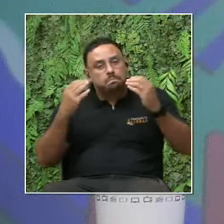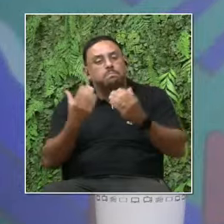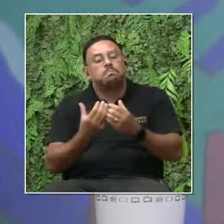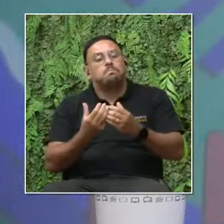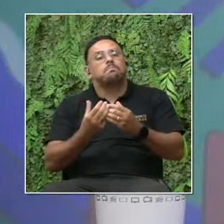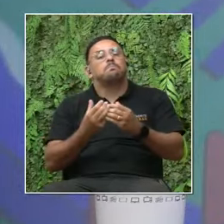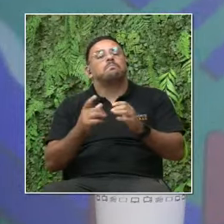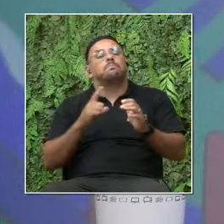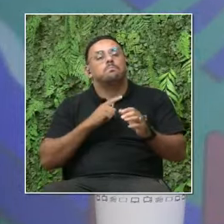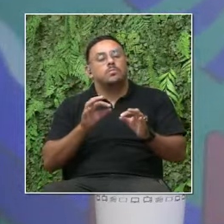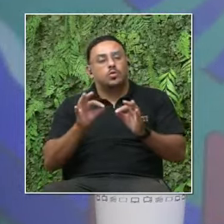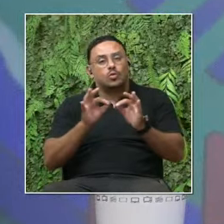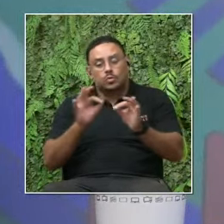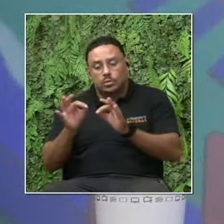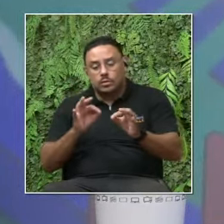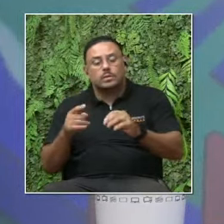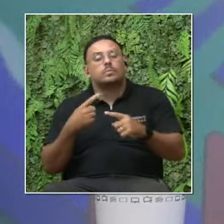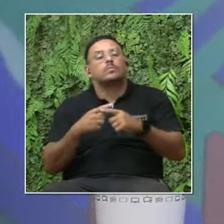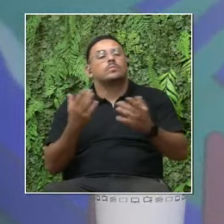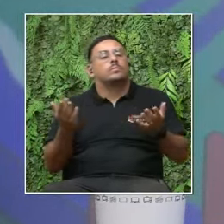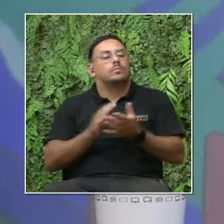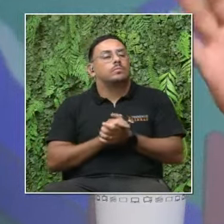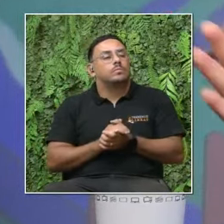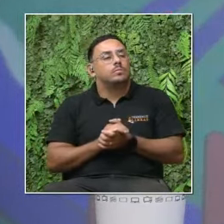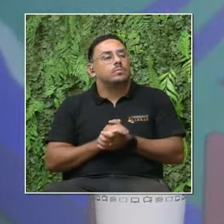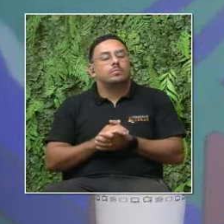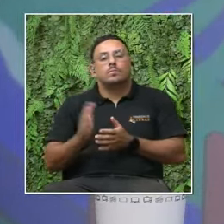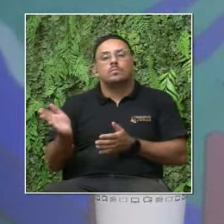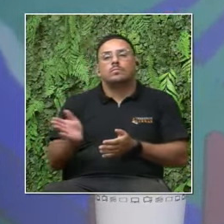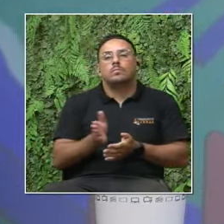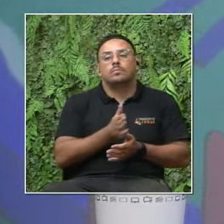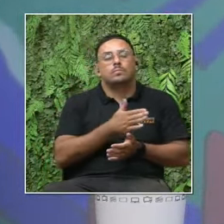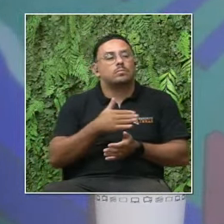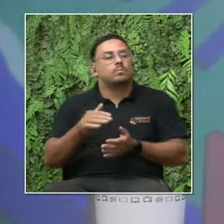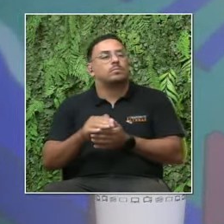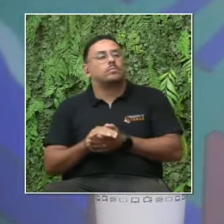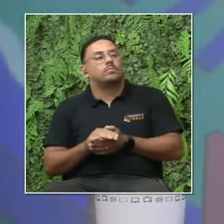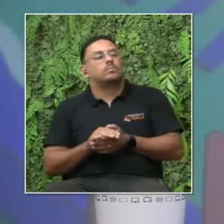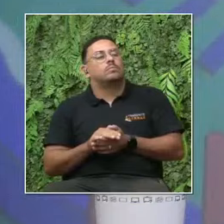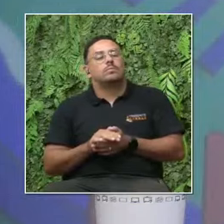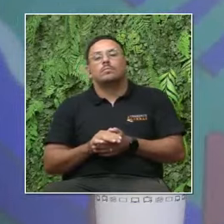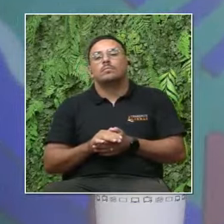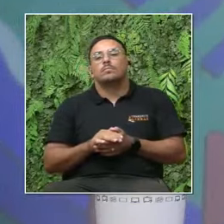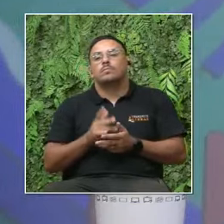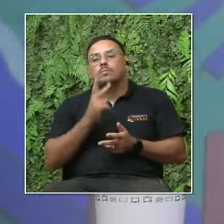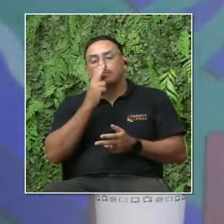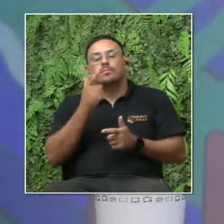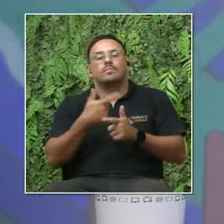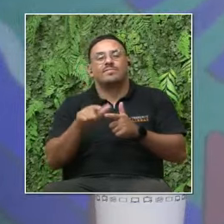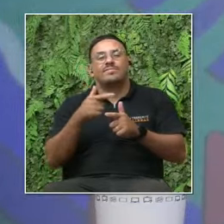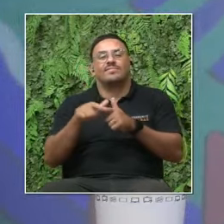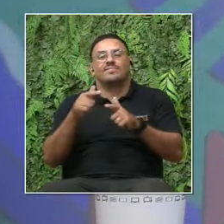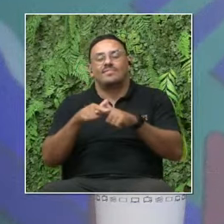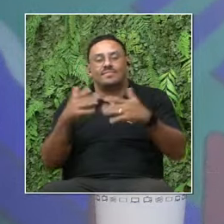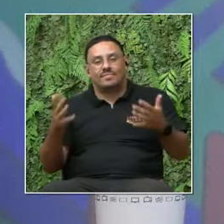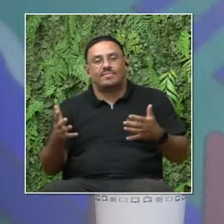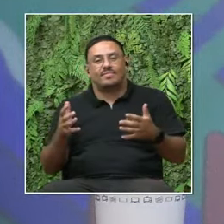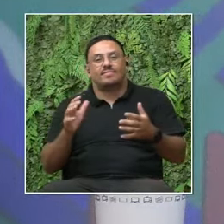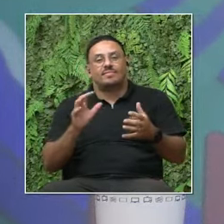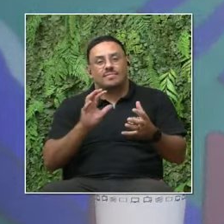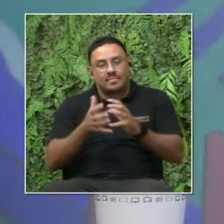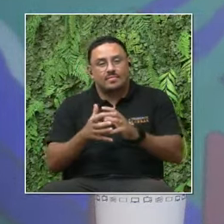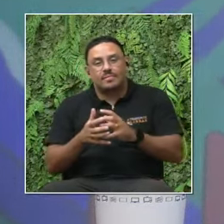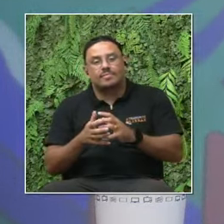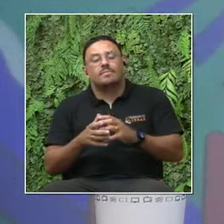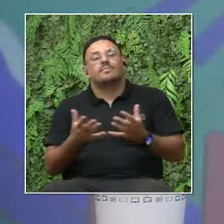que tiver organizadinho porque é o seguinte passa de vez em quando passa uma Ola né o satélite dá uma né dá uma travada maluquice